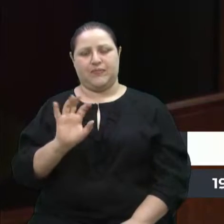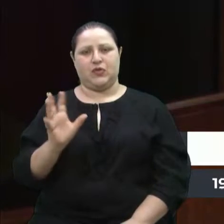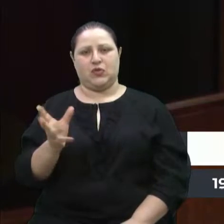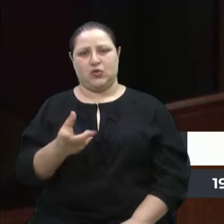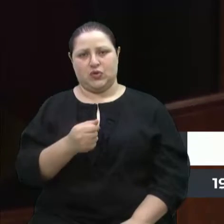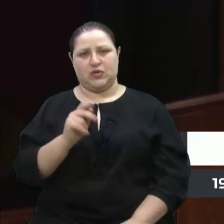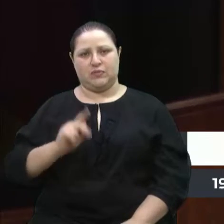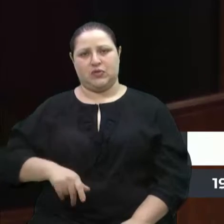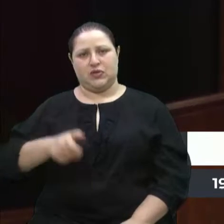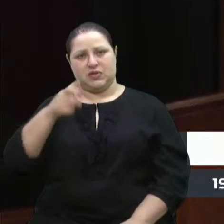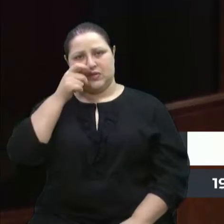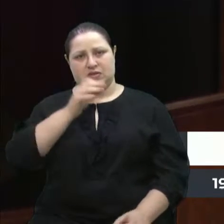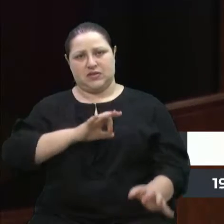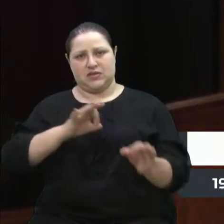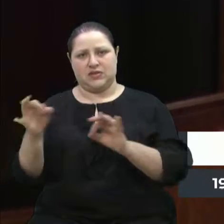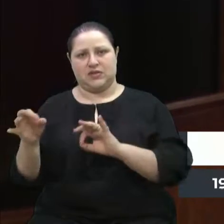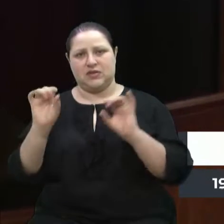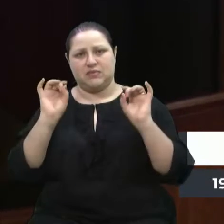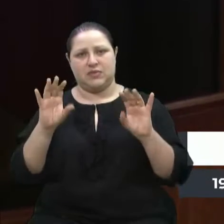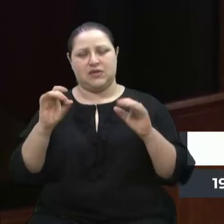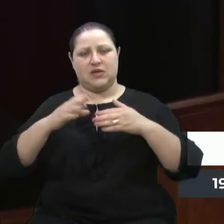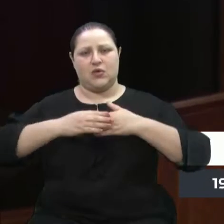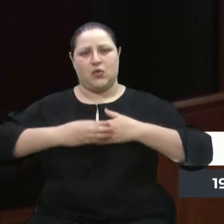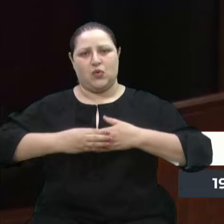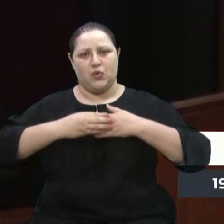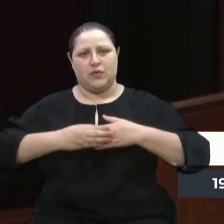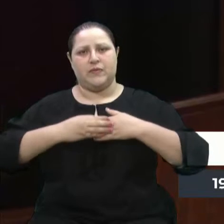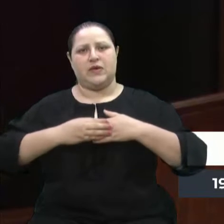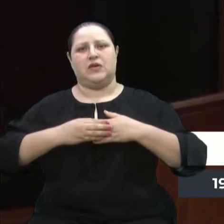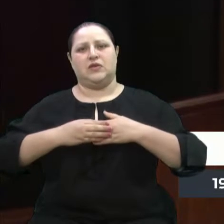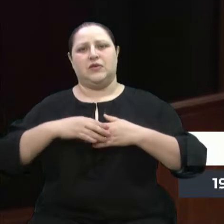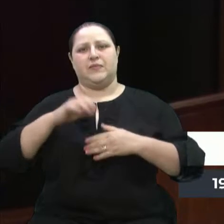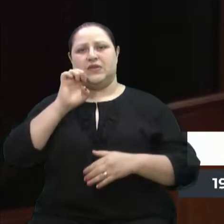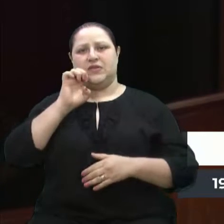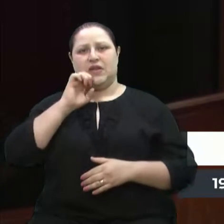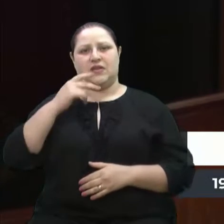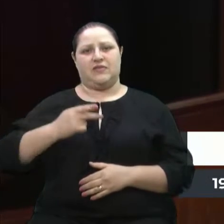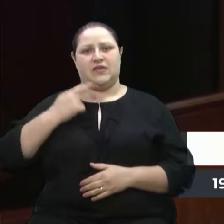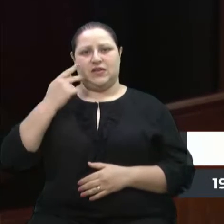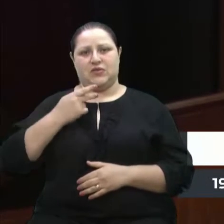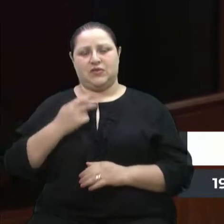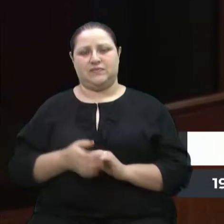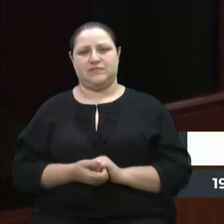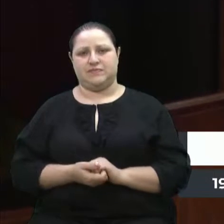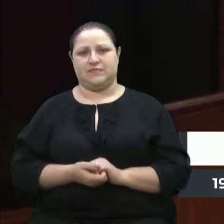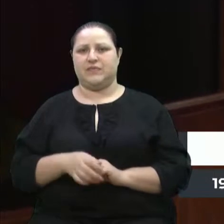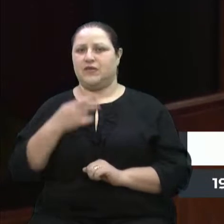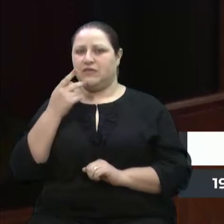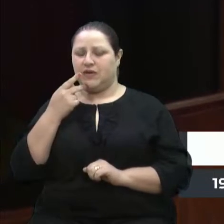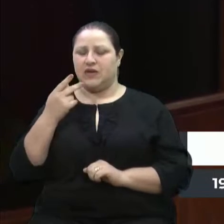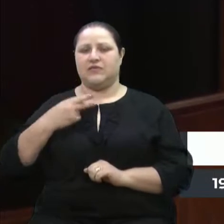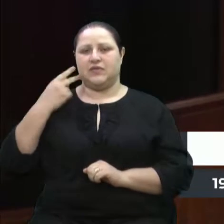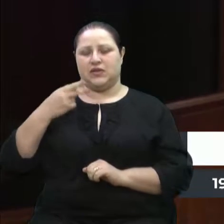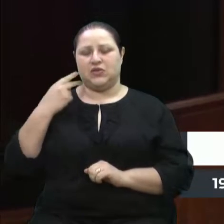quero fazer uma saudação muito especial, né, para a vereadora Estela. E dizer, vereadora